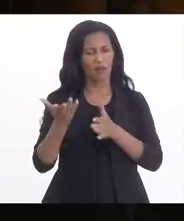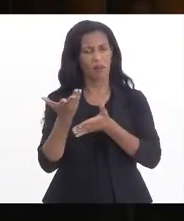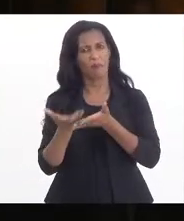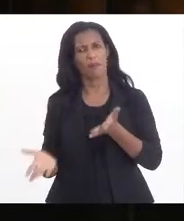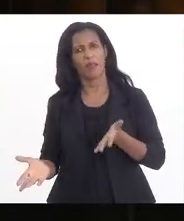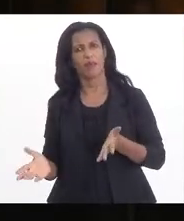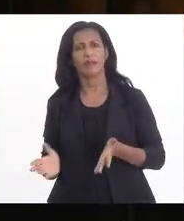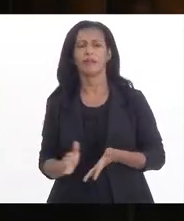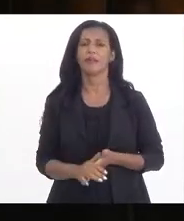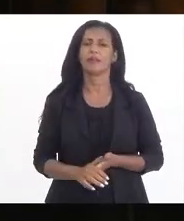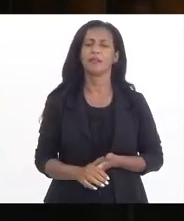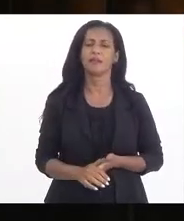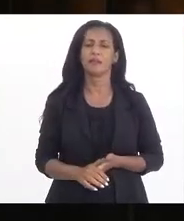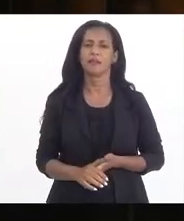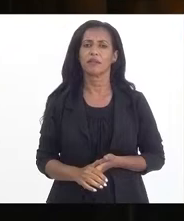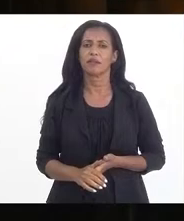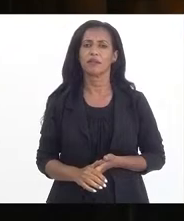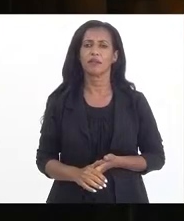perda total